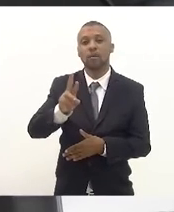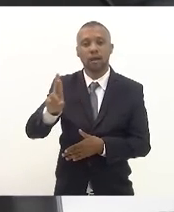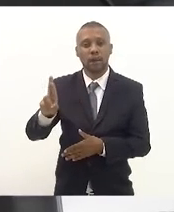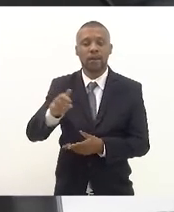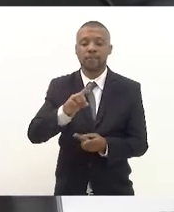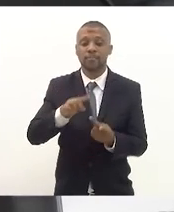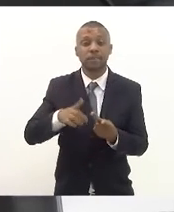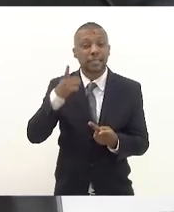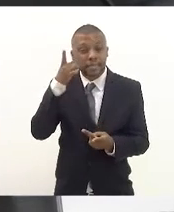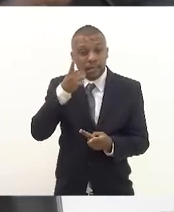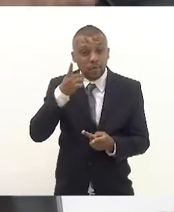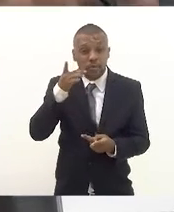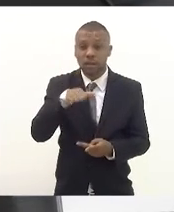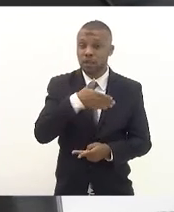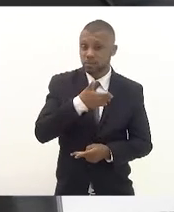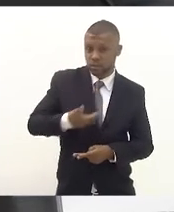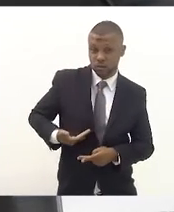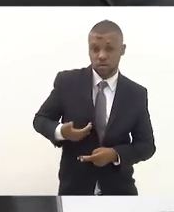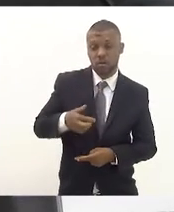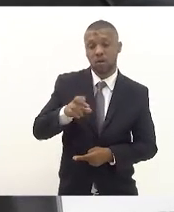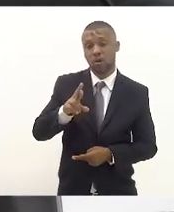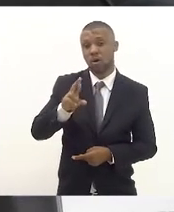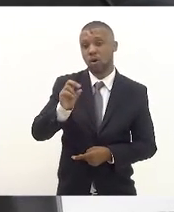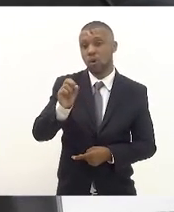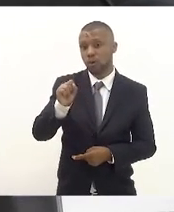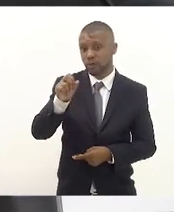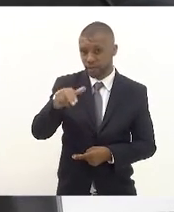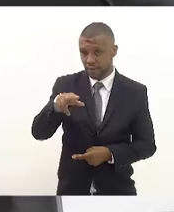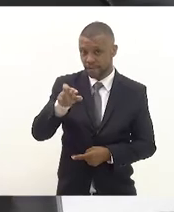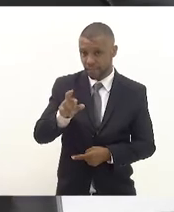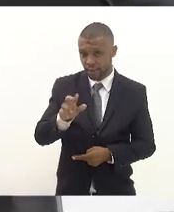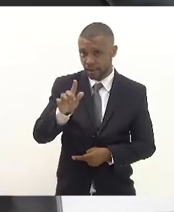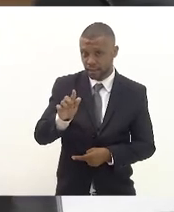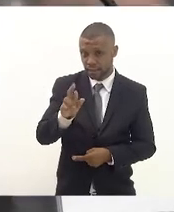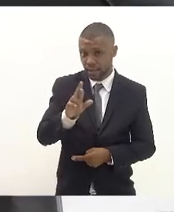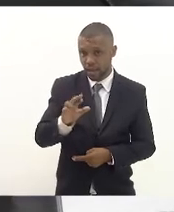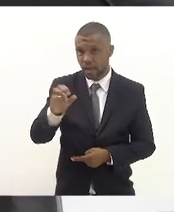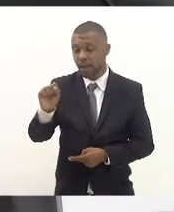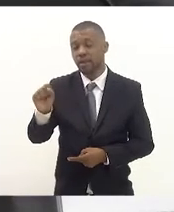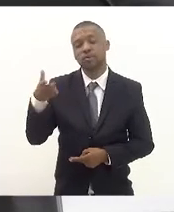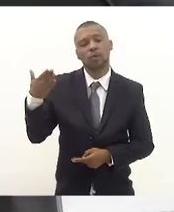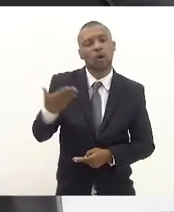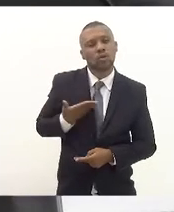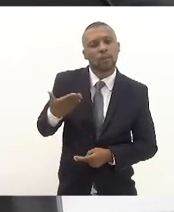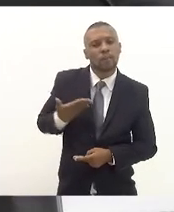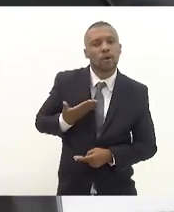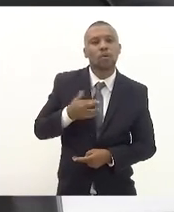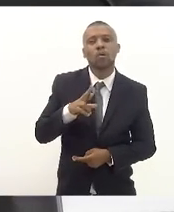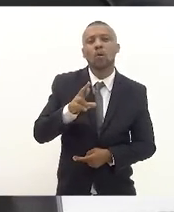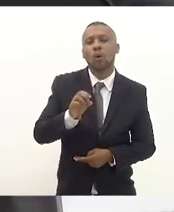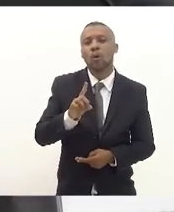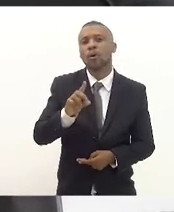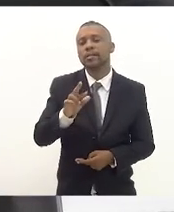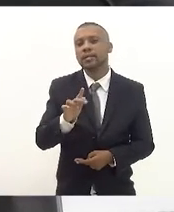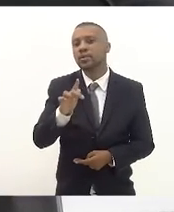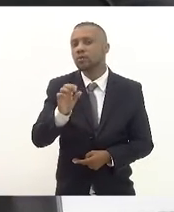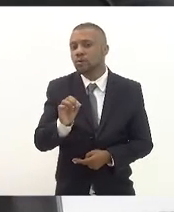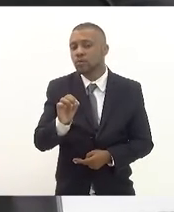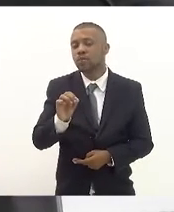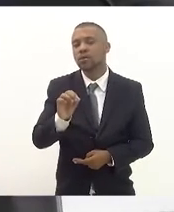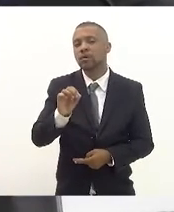Reis complementar que meu amigo Rodrigo Rangel o sempre Deputado Celso